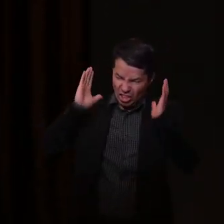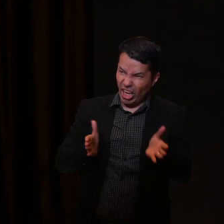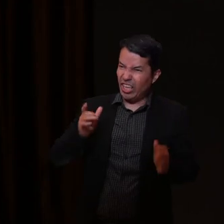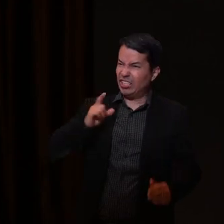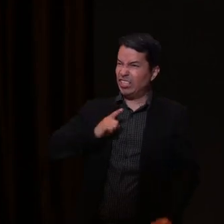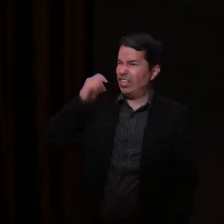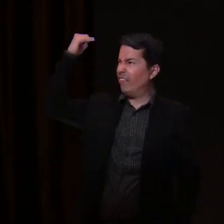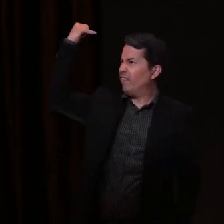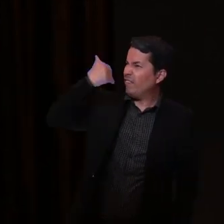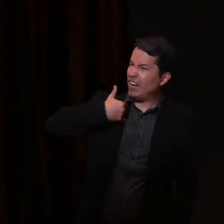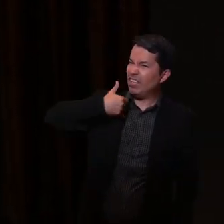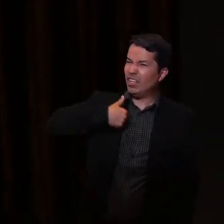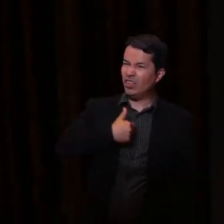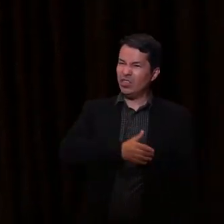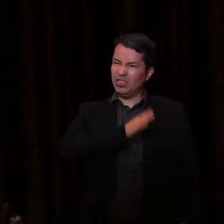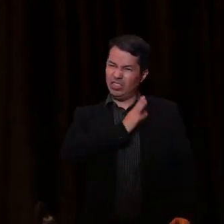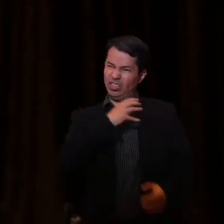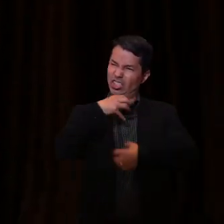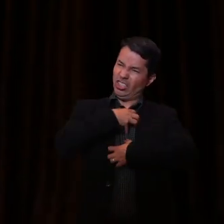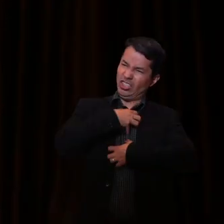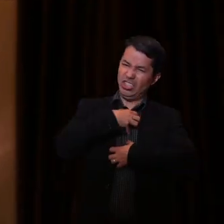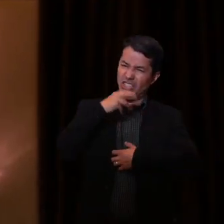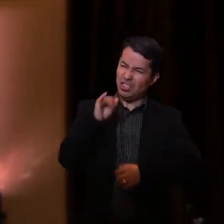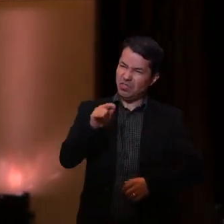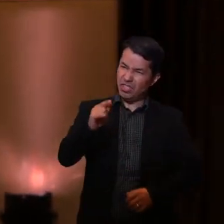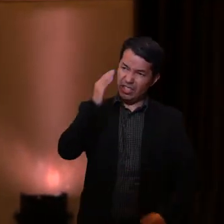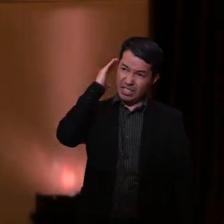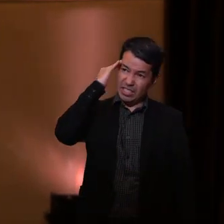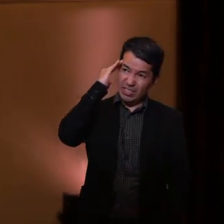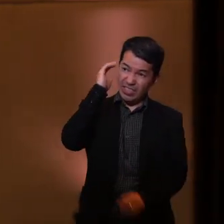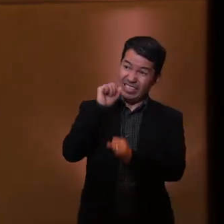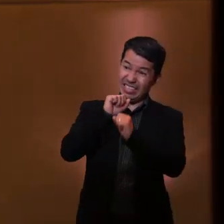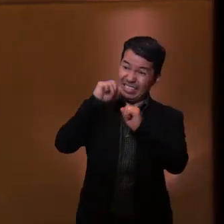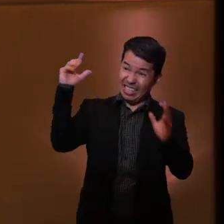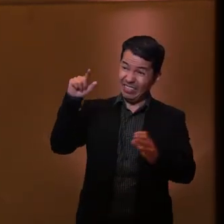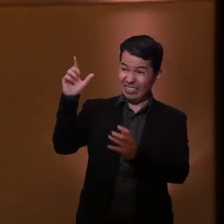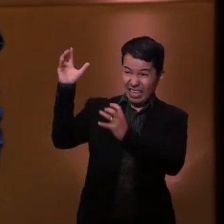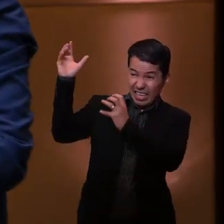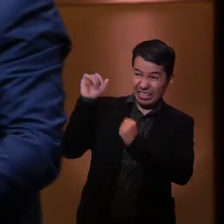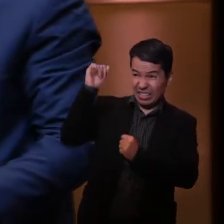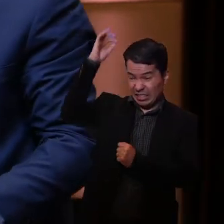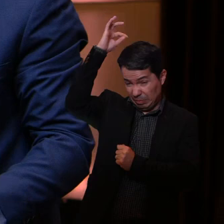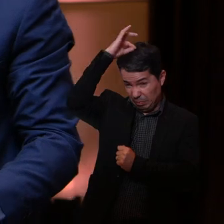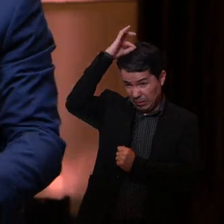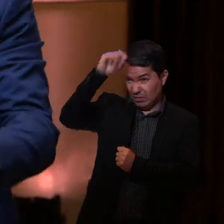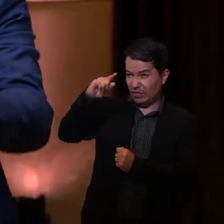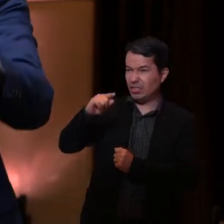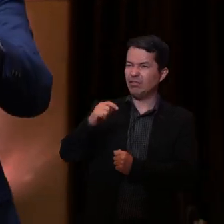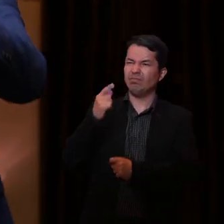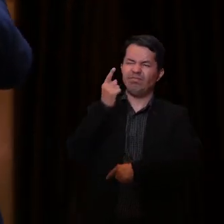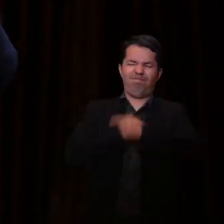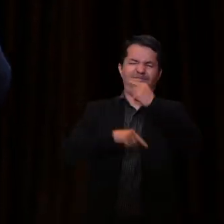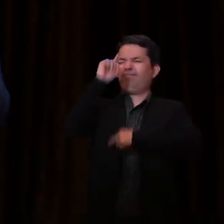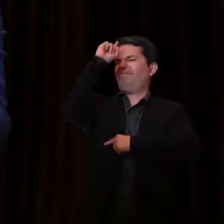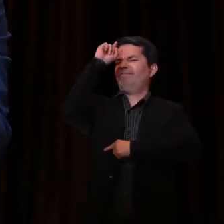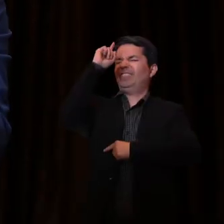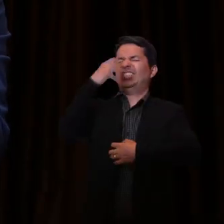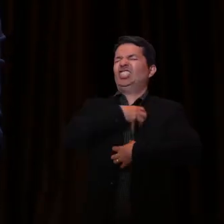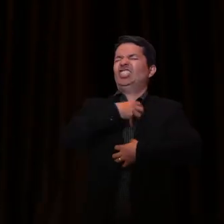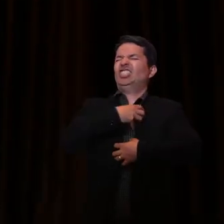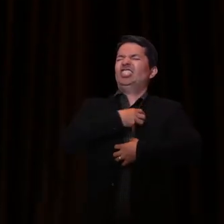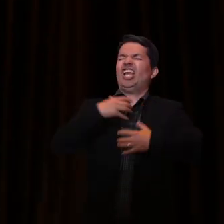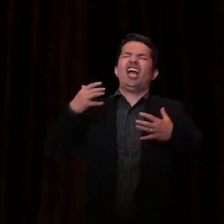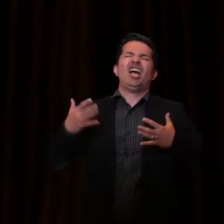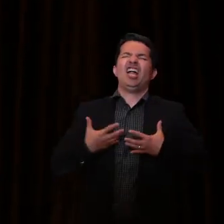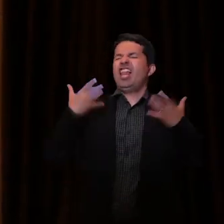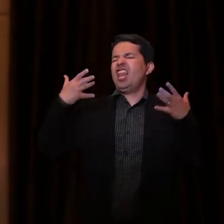salvo. E se você vai só entender isso se um dia você receber o Espírito no teu coração, quando ele vem